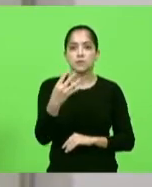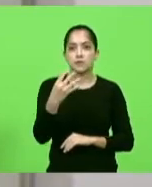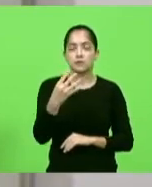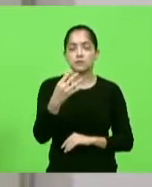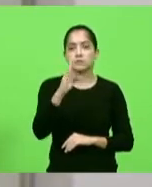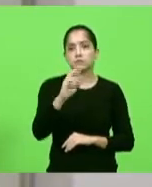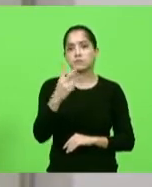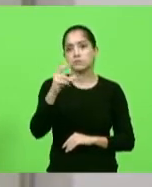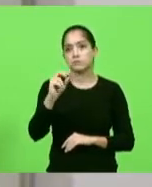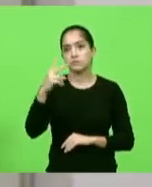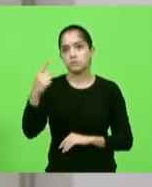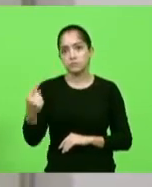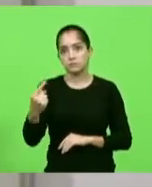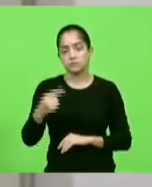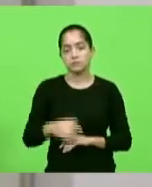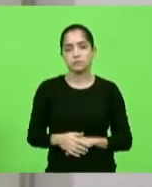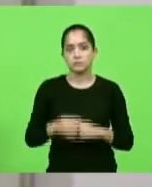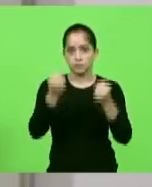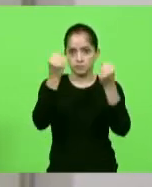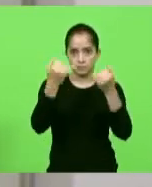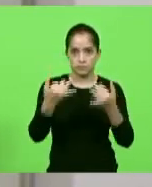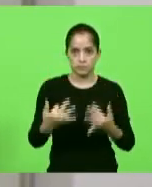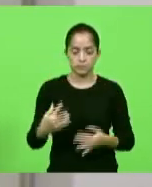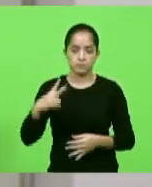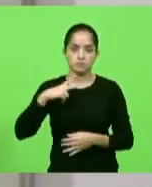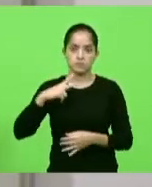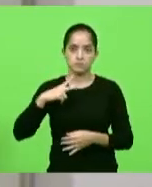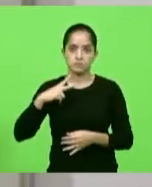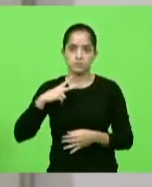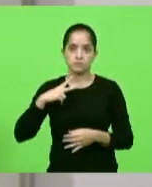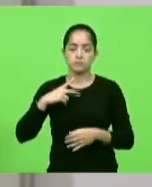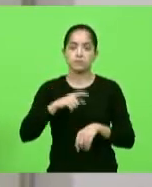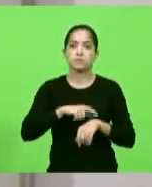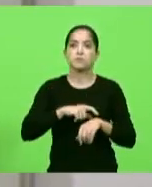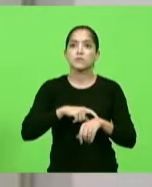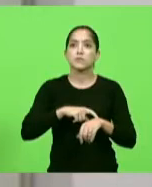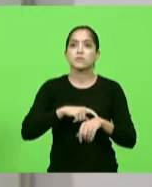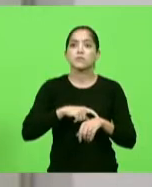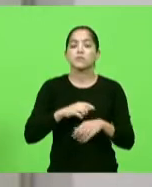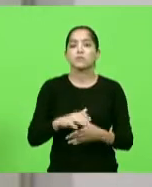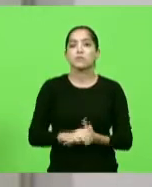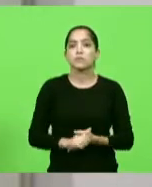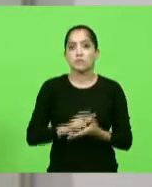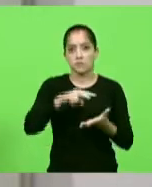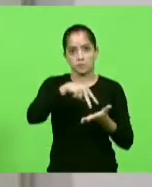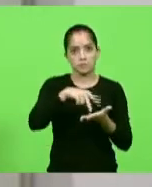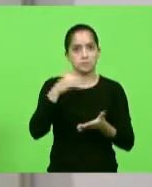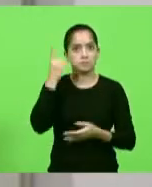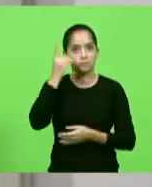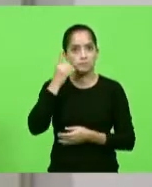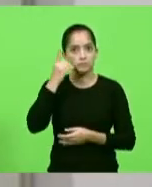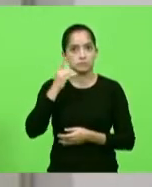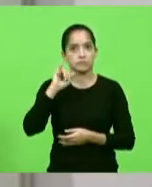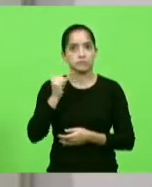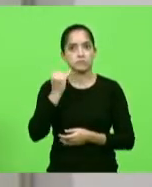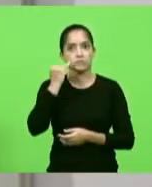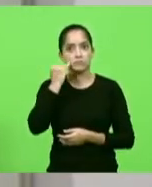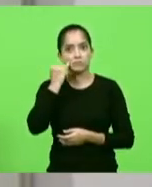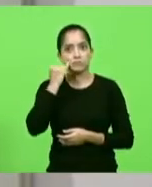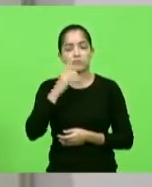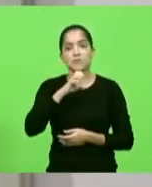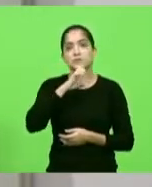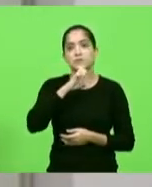barra 2021. Explicações pessoais. Fizeram uso da palavra os senhores deputados, Jessé Lopes e Felipe Estevam.